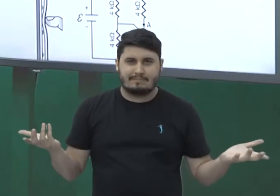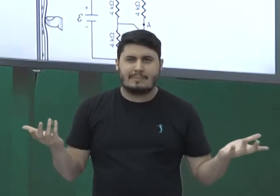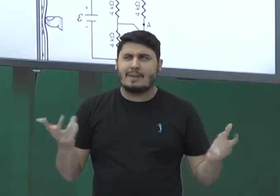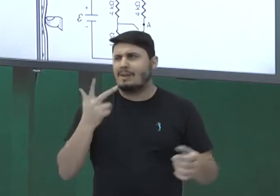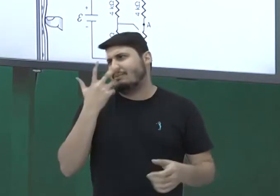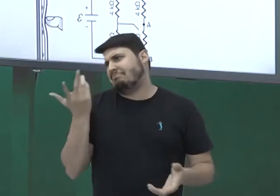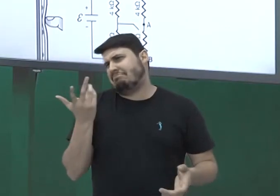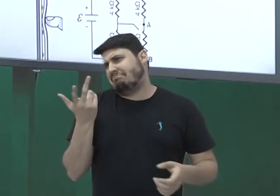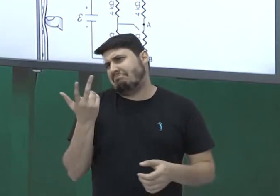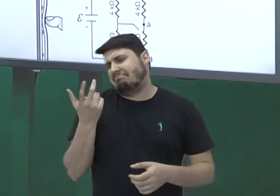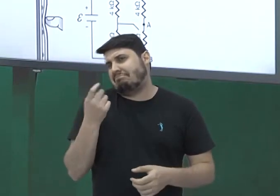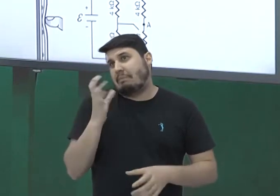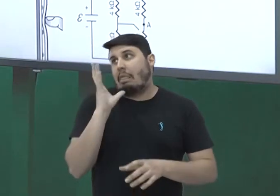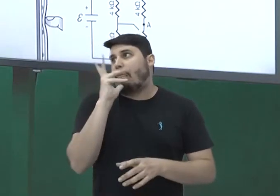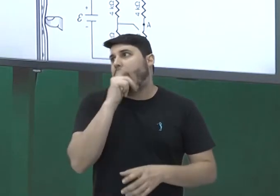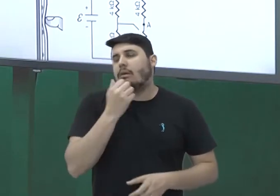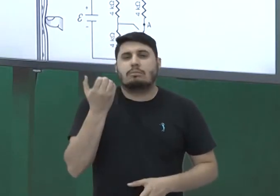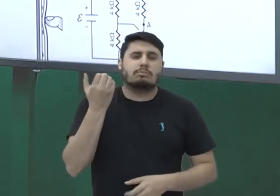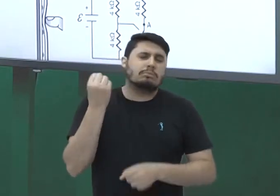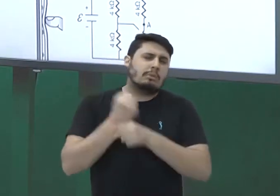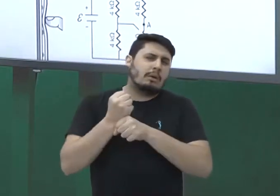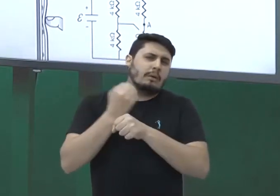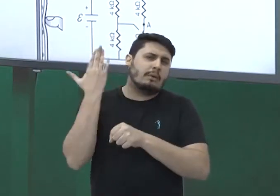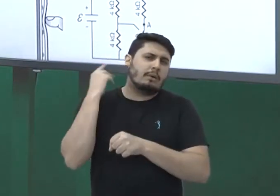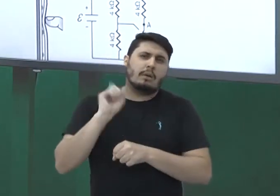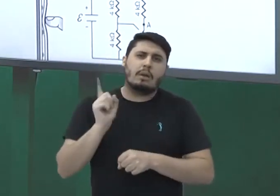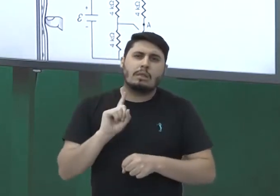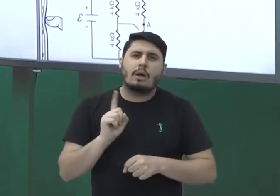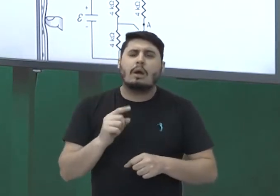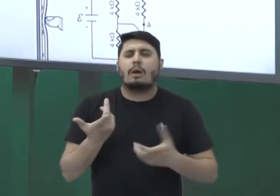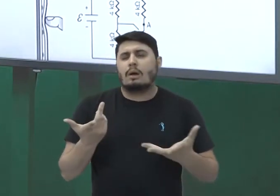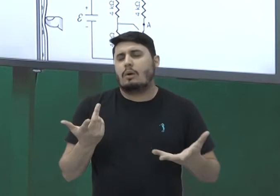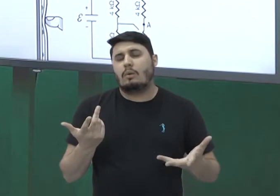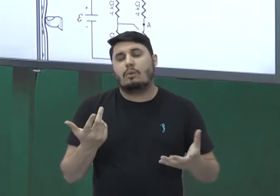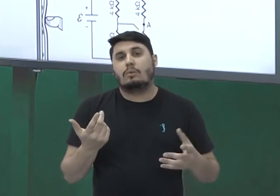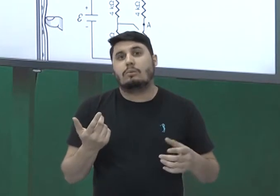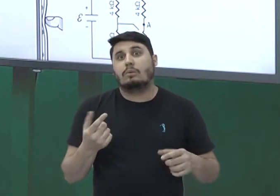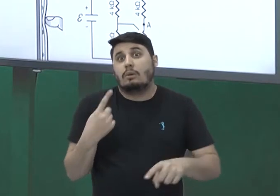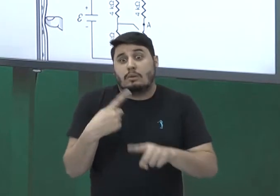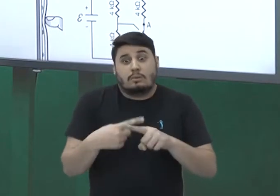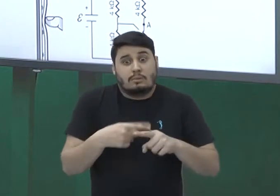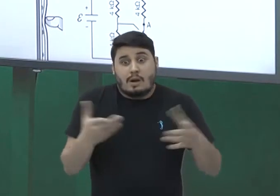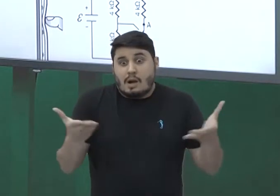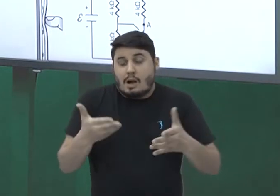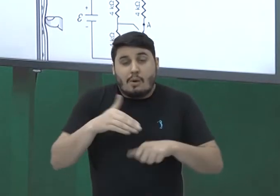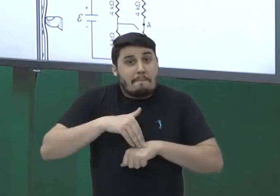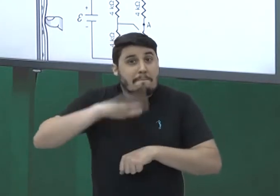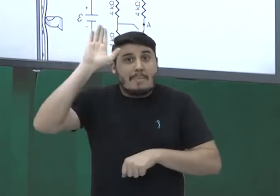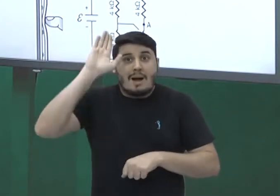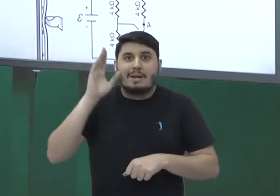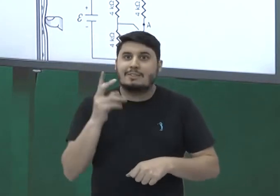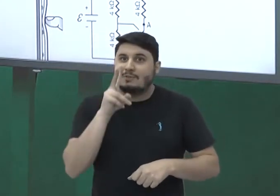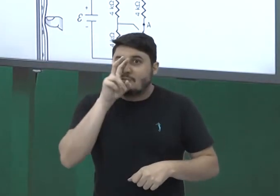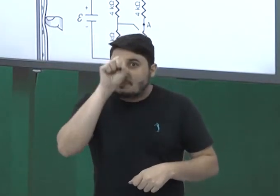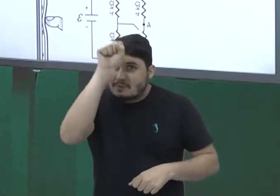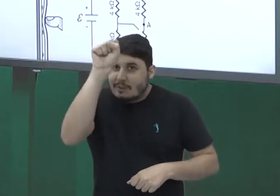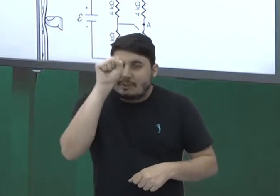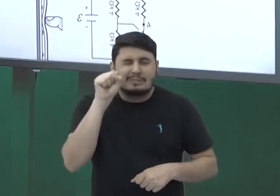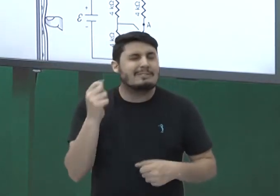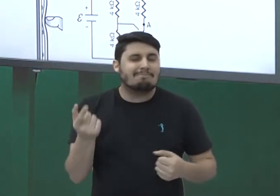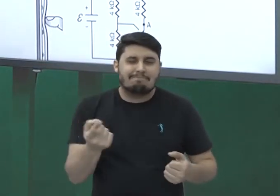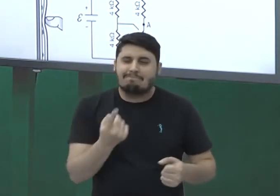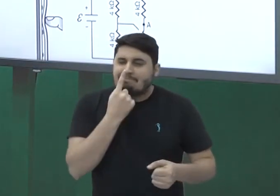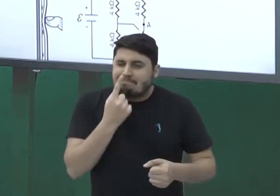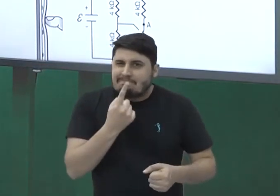tempo assim, certo? Até pouco tempo atrás a gente não tinha tanto costume assim de estar mexendo o tempo todo no celular como hoje em dia, né? Antes era